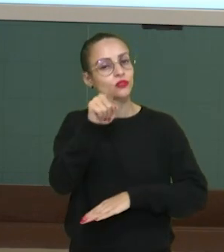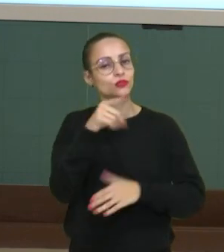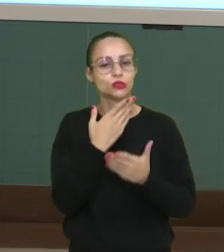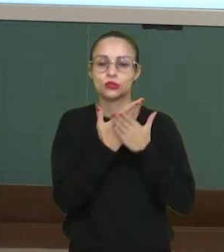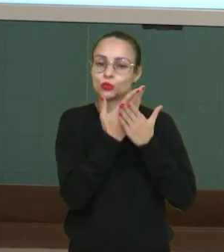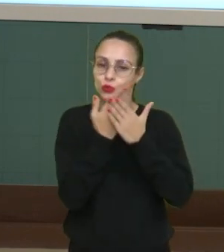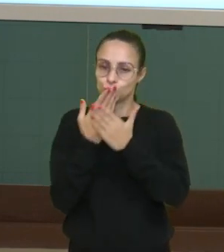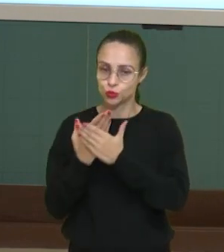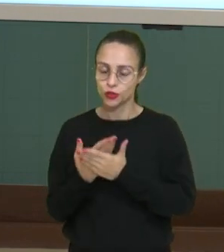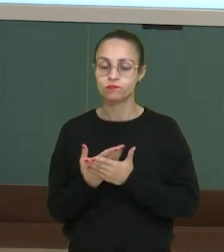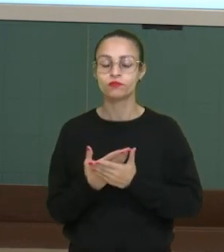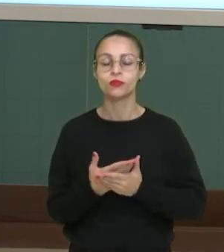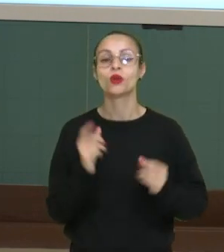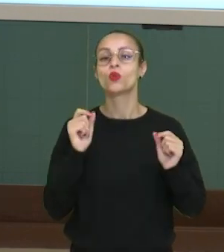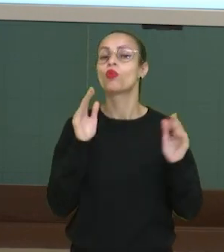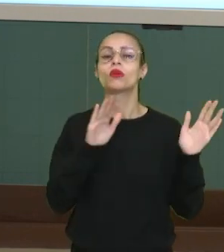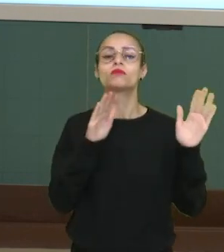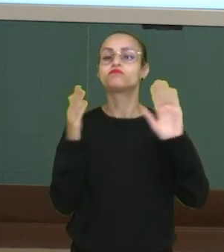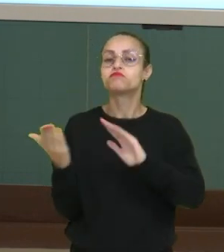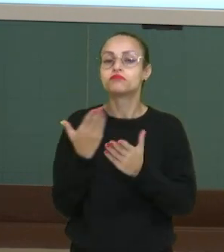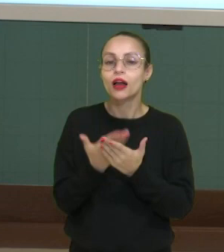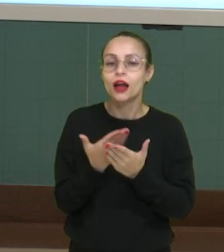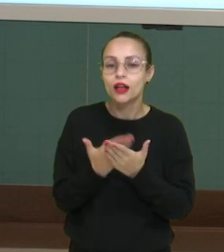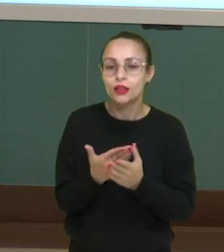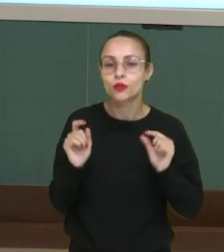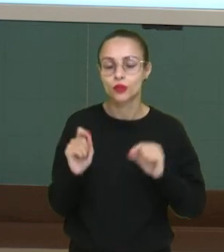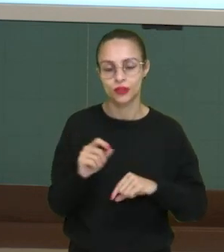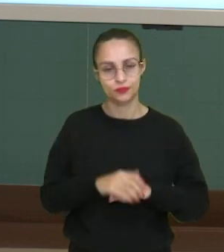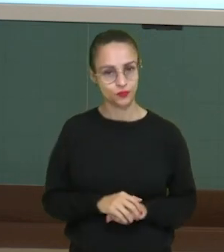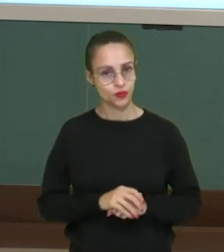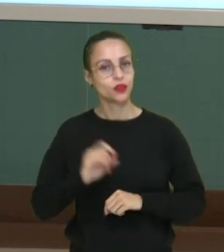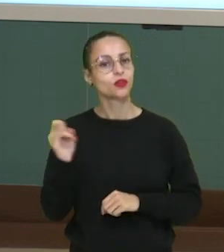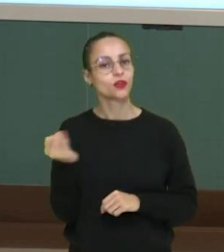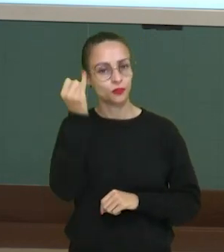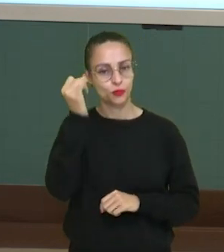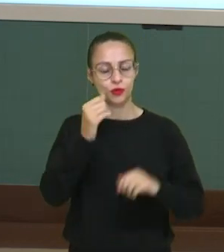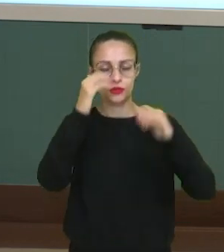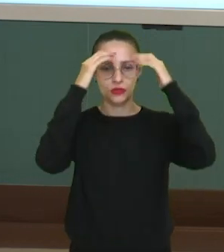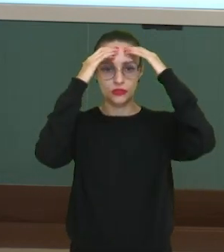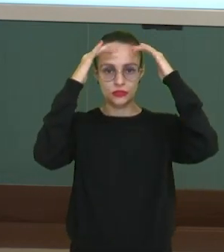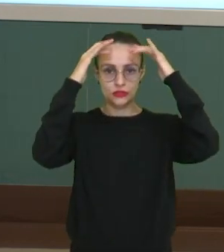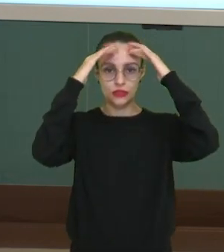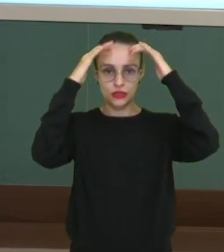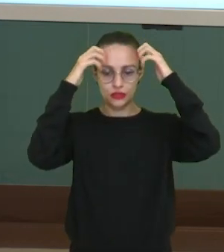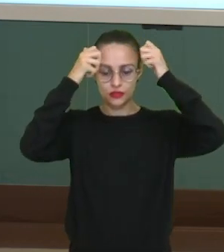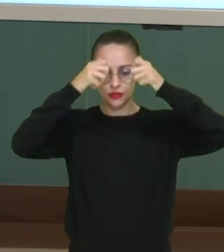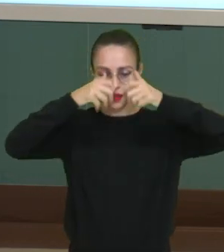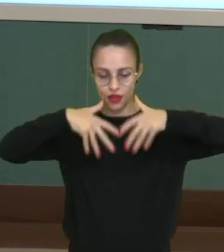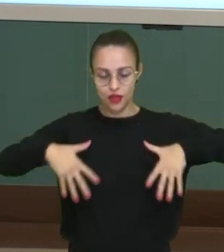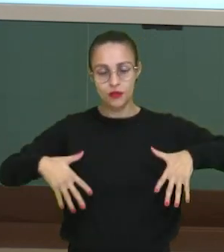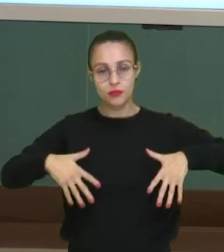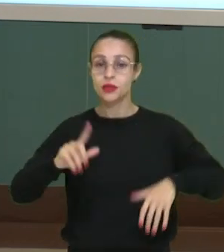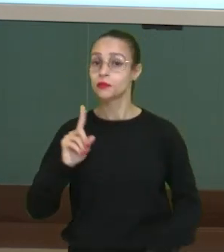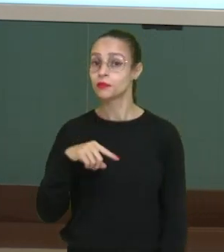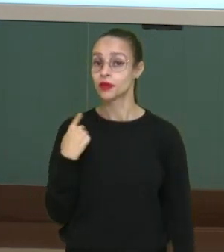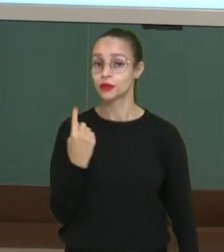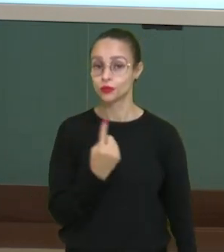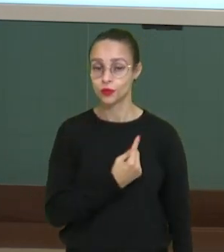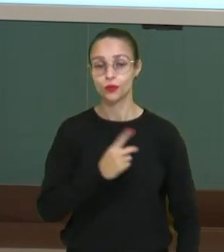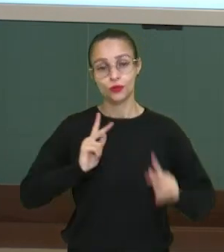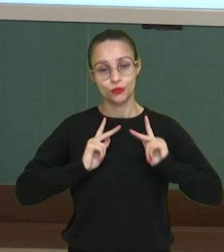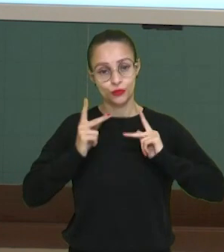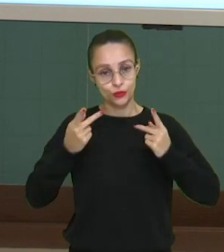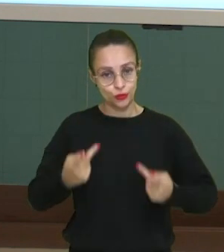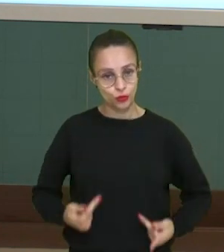estudos. E o que vimos na aula? A importância do sistema nervoso para os seres humanos, que